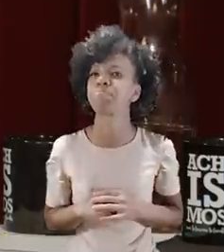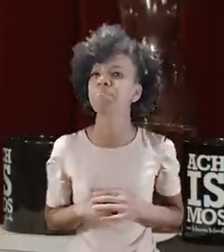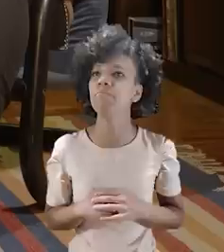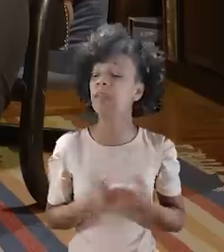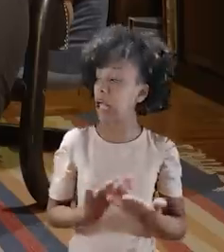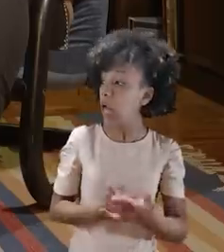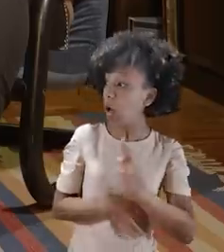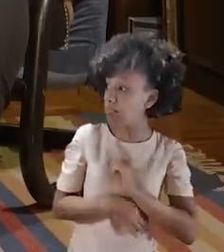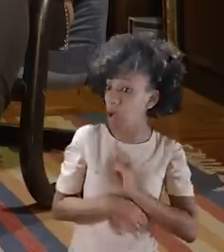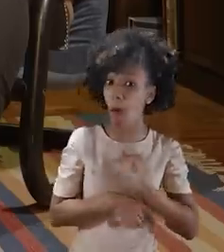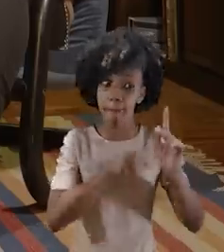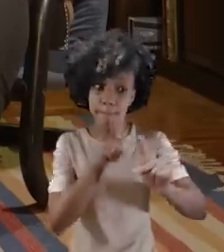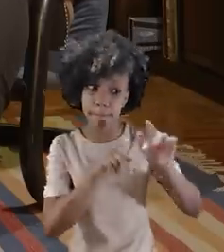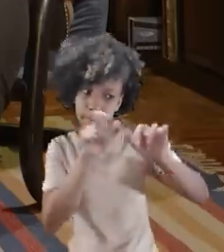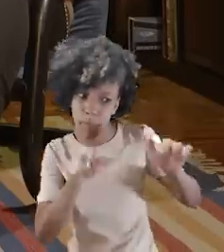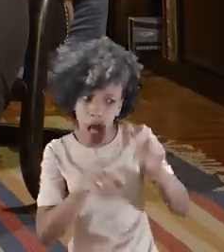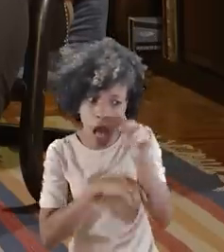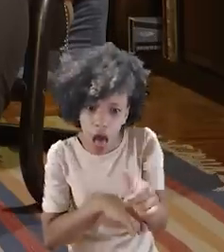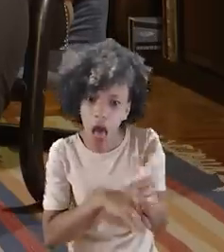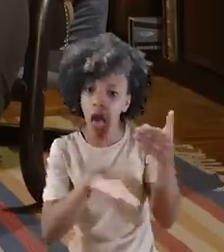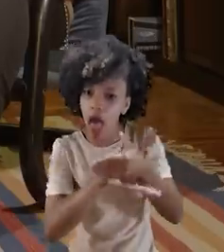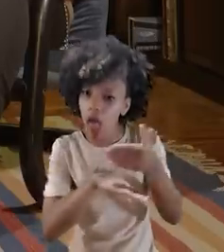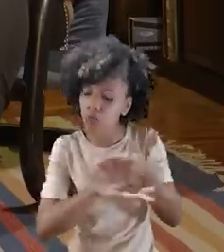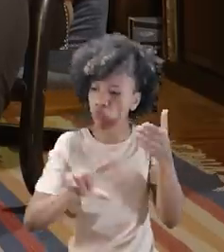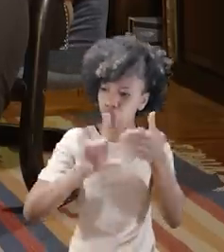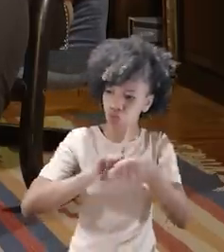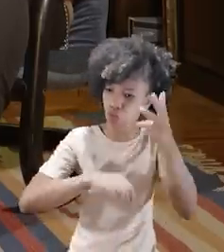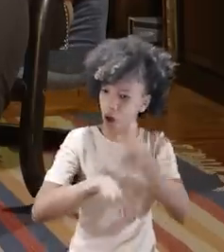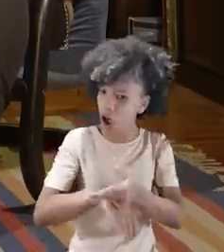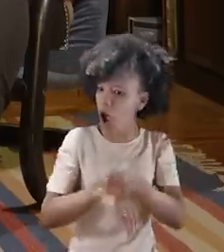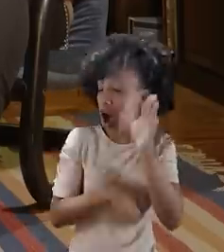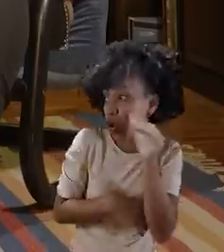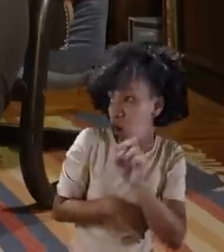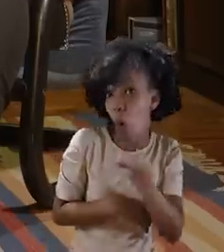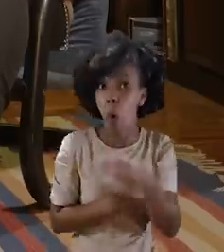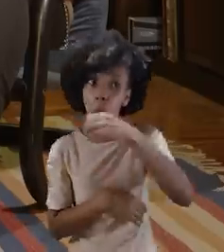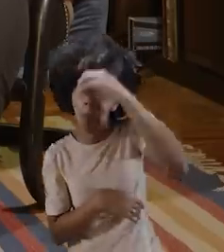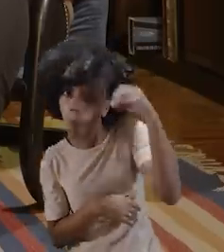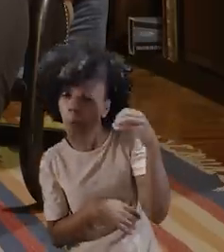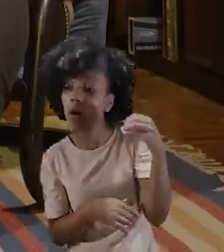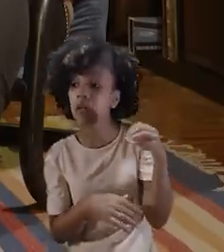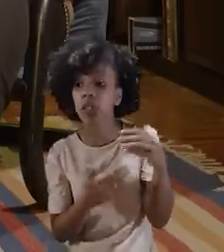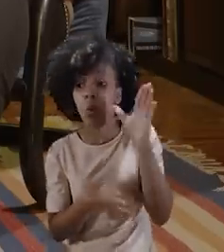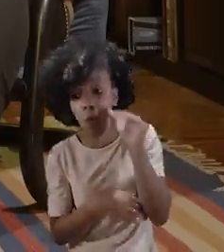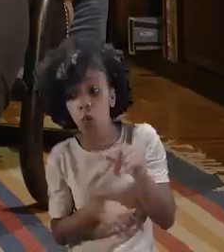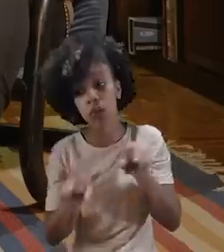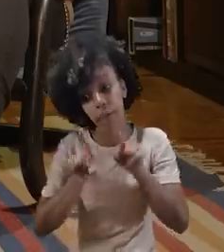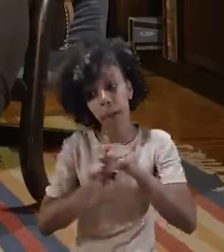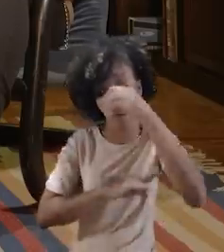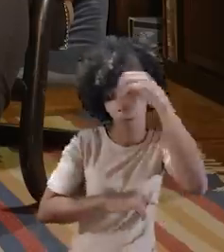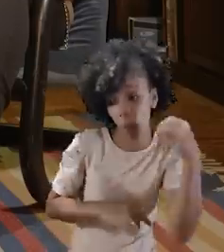deles e eu tenho um público também que é ignorante que se ele tá aqui ele é ignorante O Curioso e curioso é